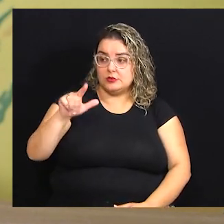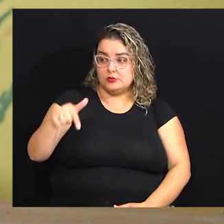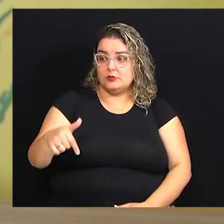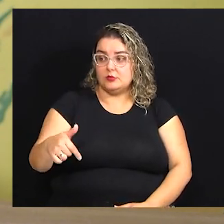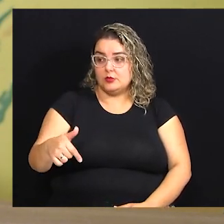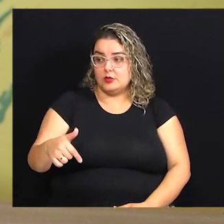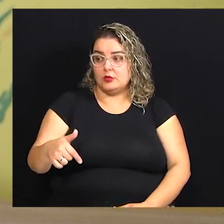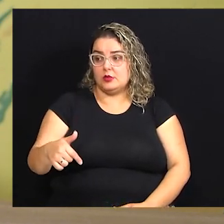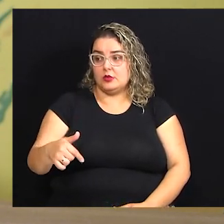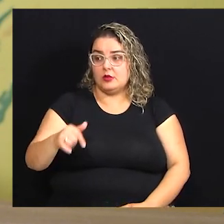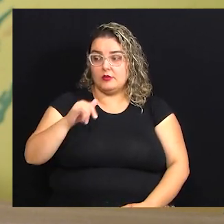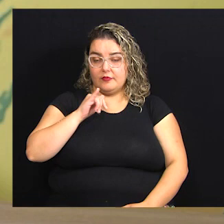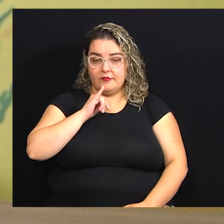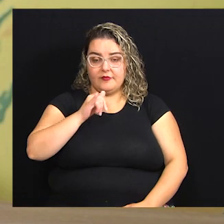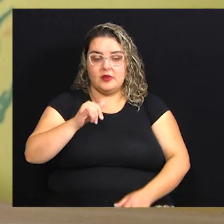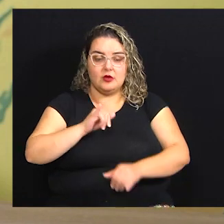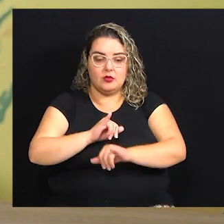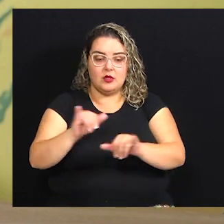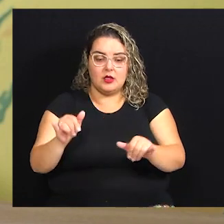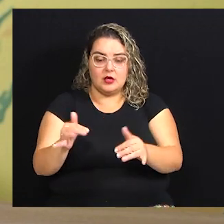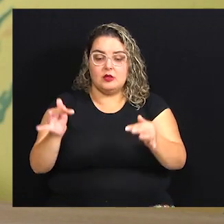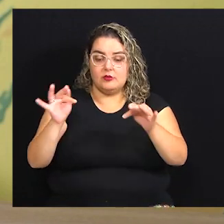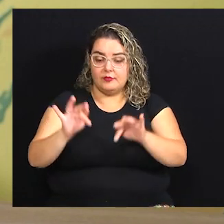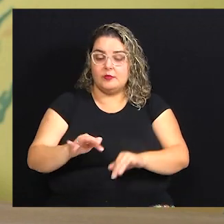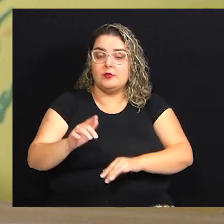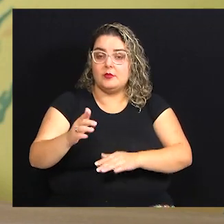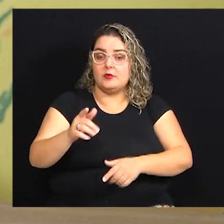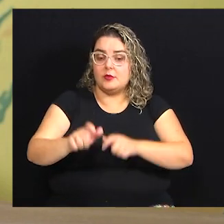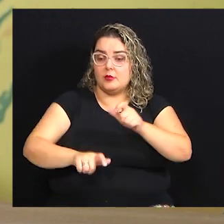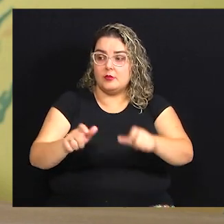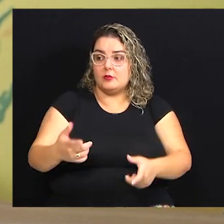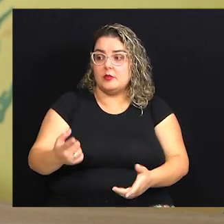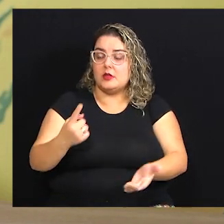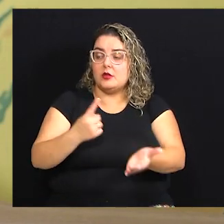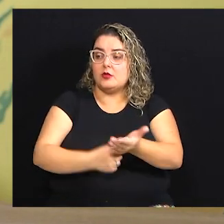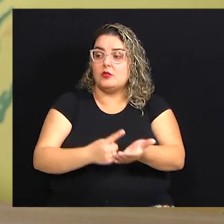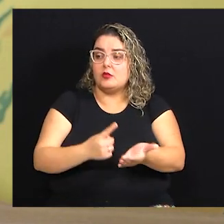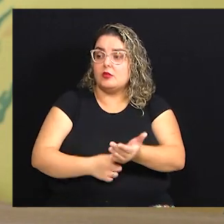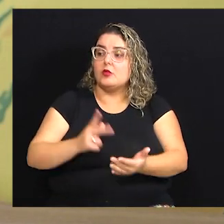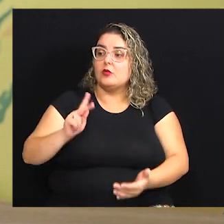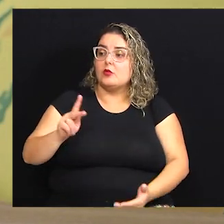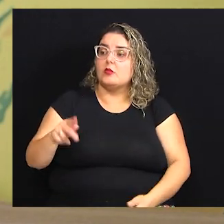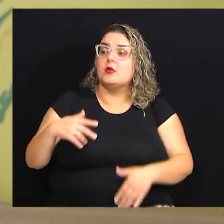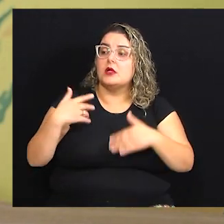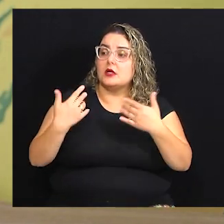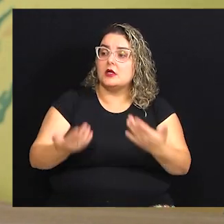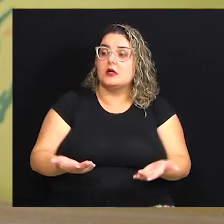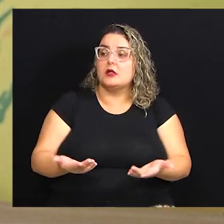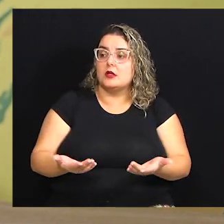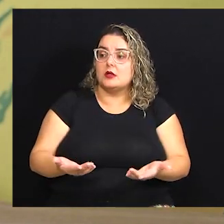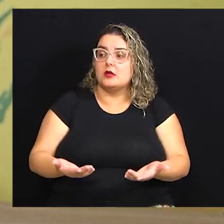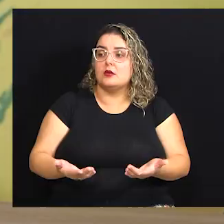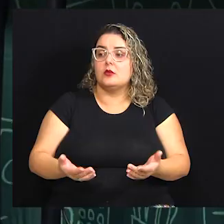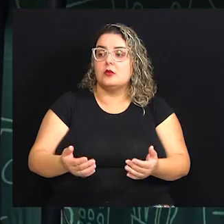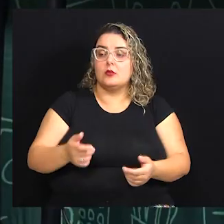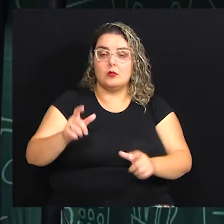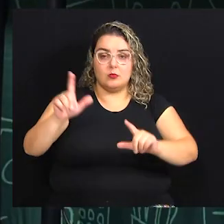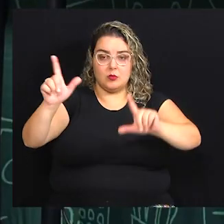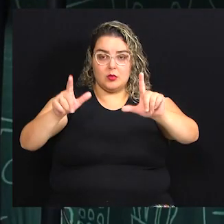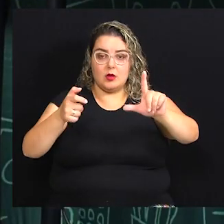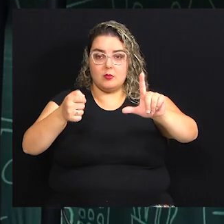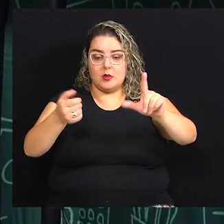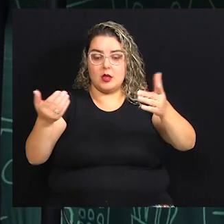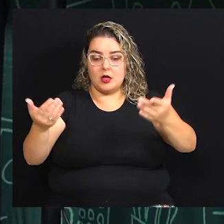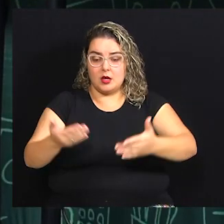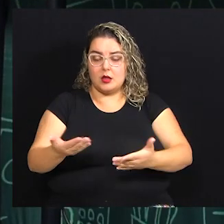não é, dar o seu recado final para a galera, mas apenas confirmando, professor. Então, pessoal que ligou a